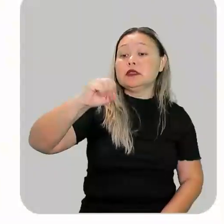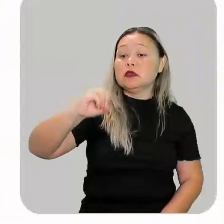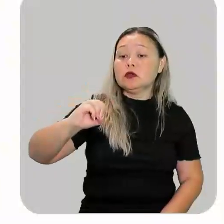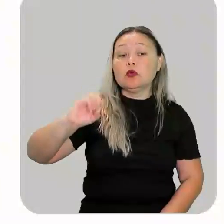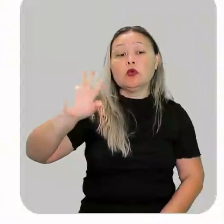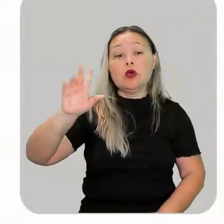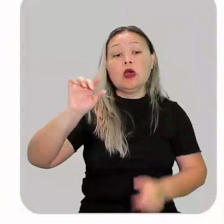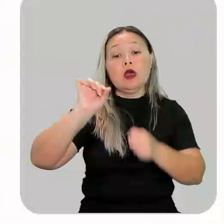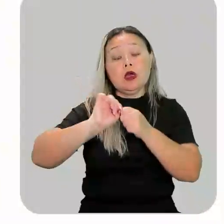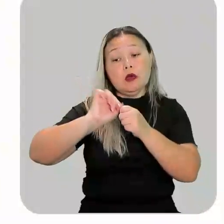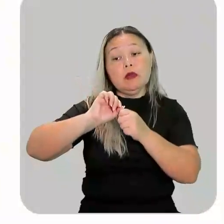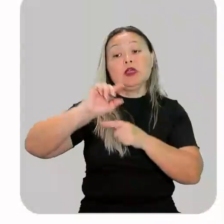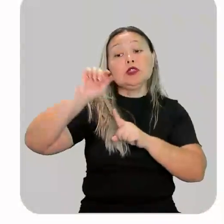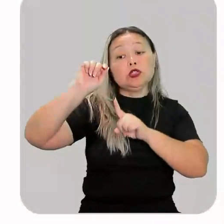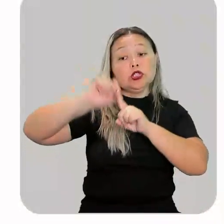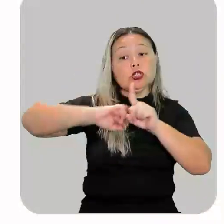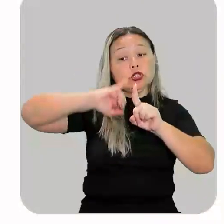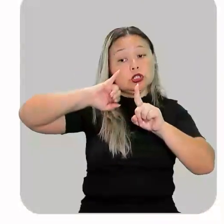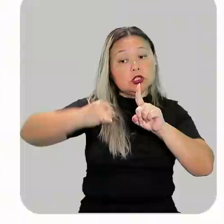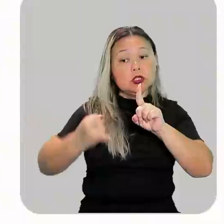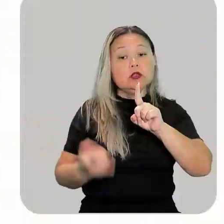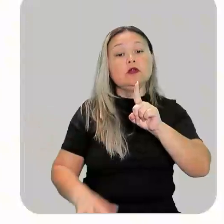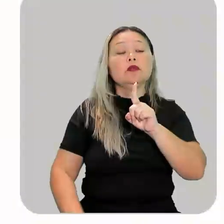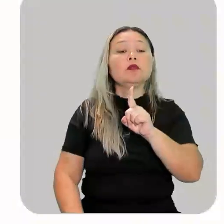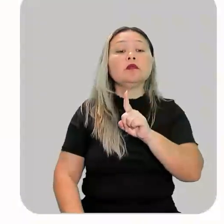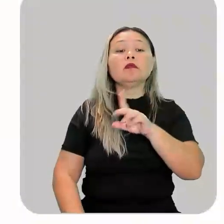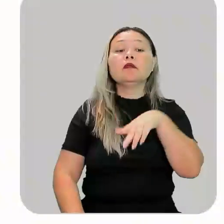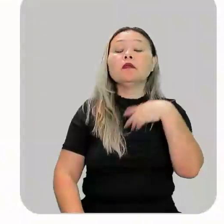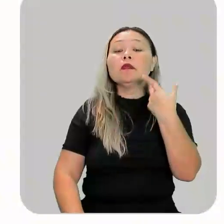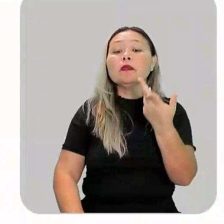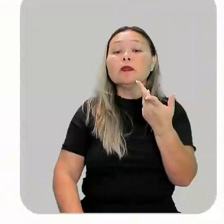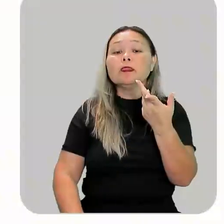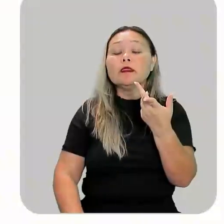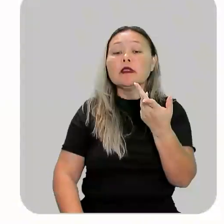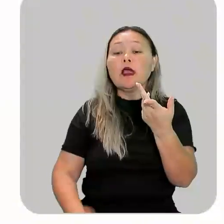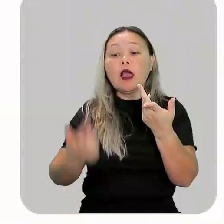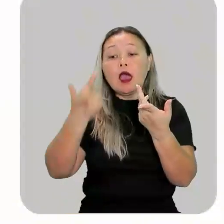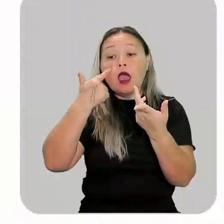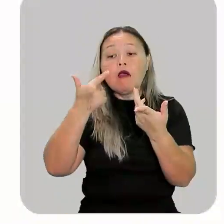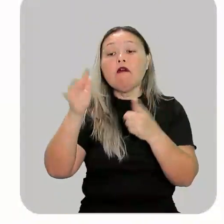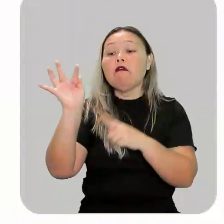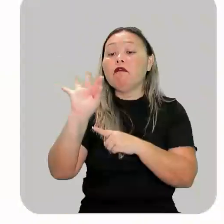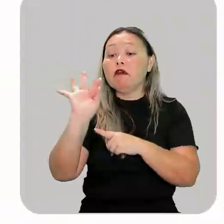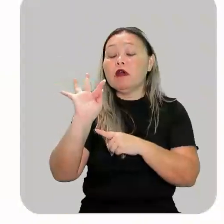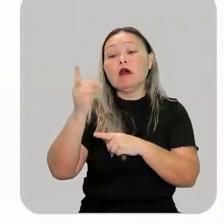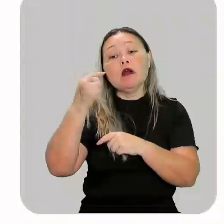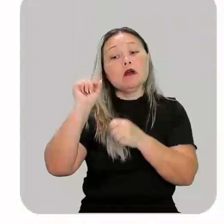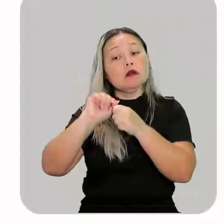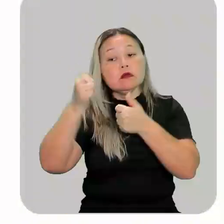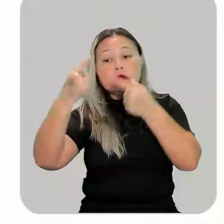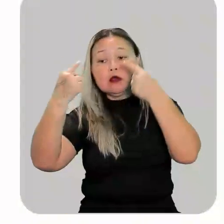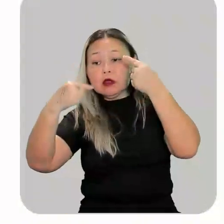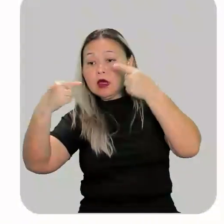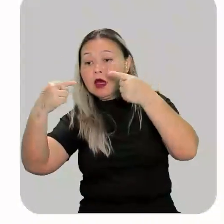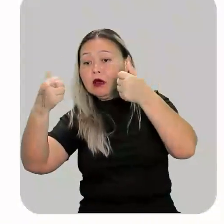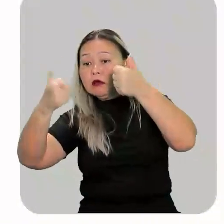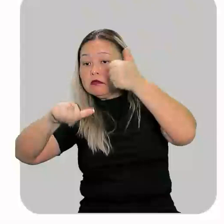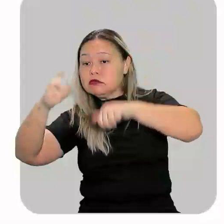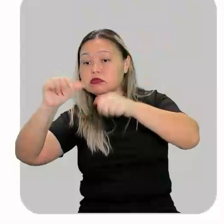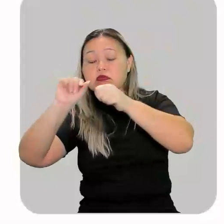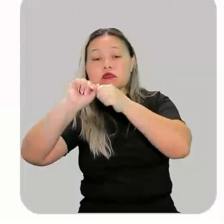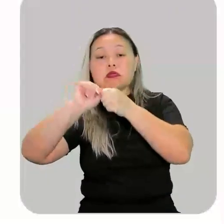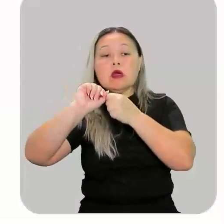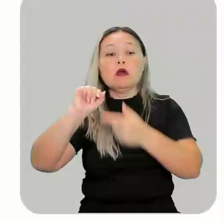Janeiro, porque dezembro a gente tinha, né? Isso. Janeiro. Vamos lá agora, vamos lá analisar fevereiro, vamos fazer uma análise aí, né? Até